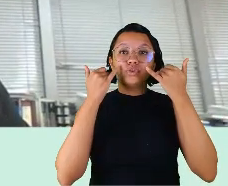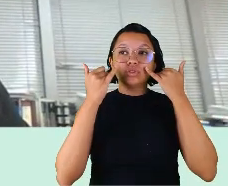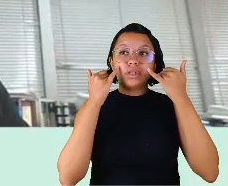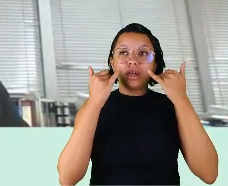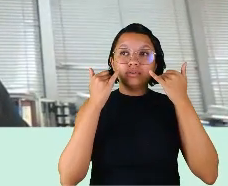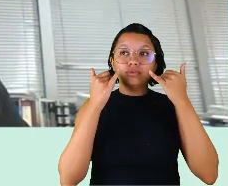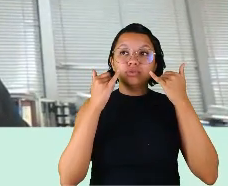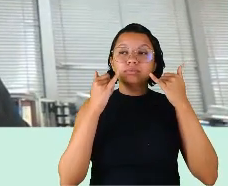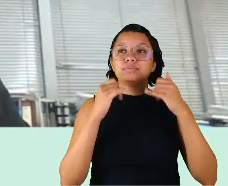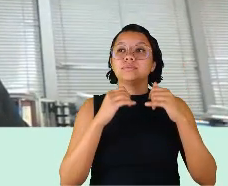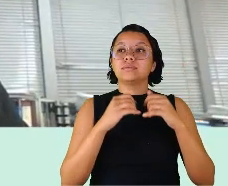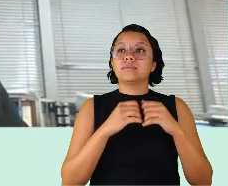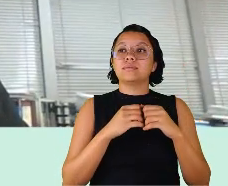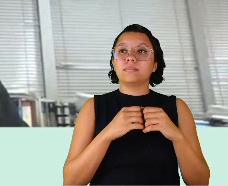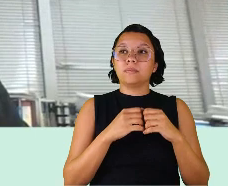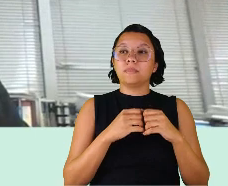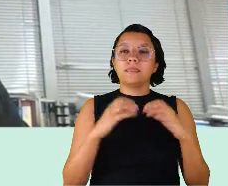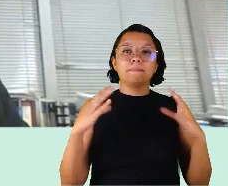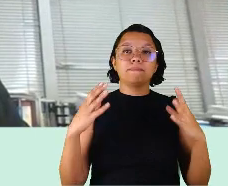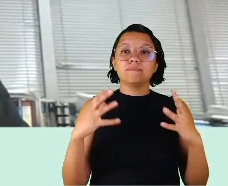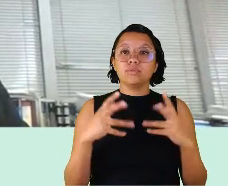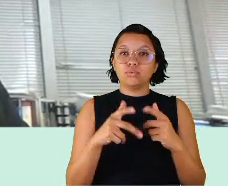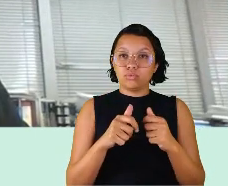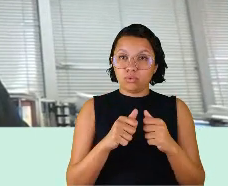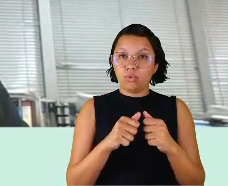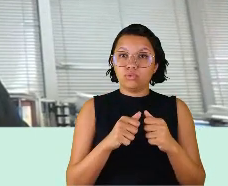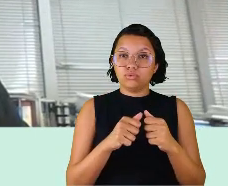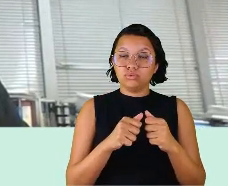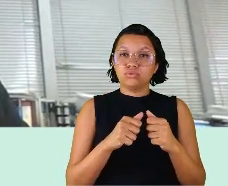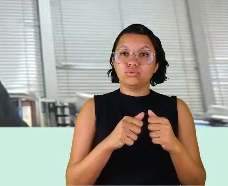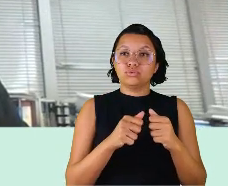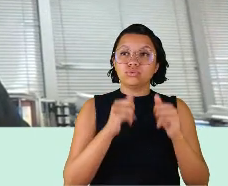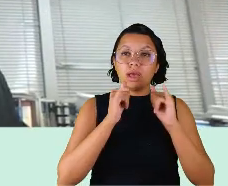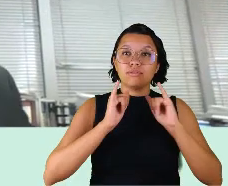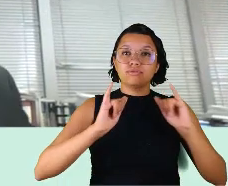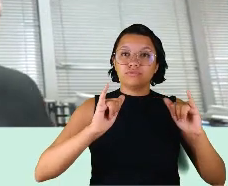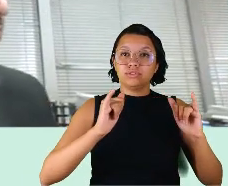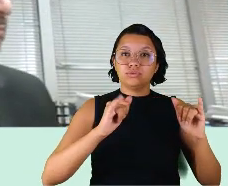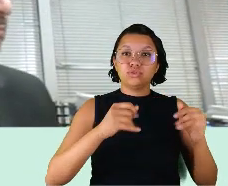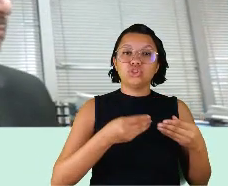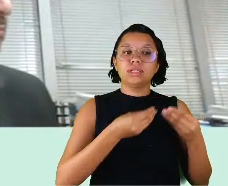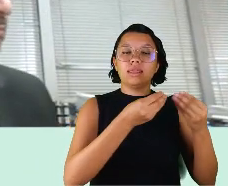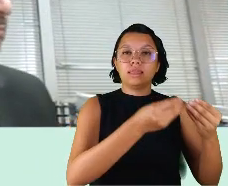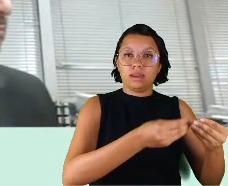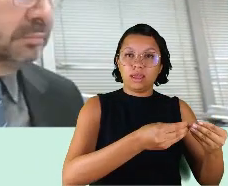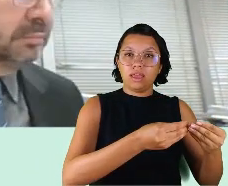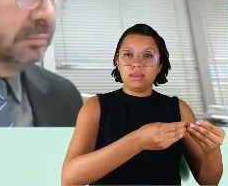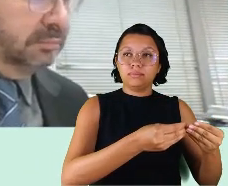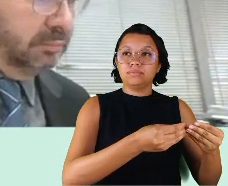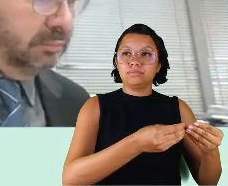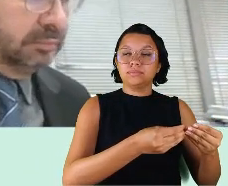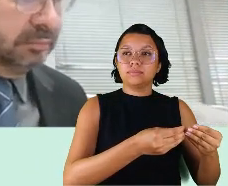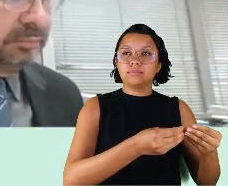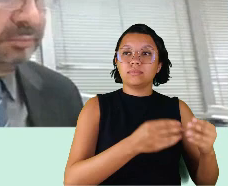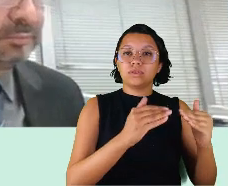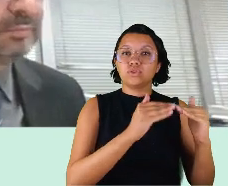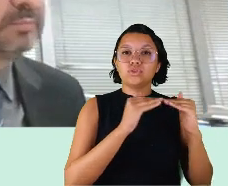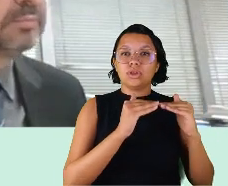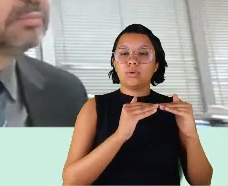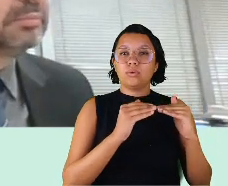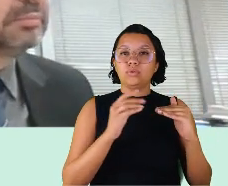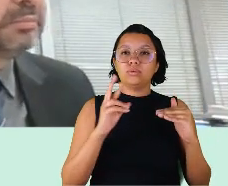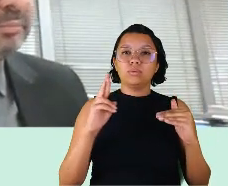as certidões dos oficiais de justiça, né? Então, eu tenho lá, segundo a doutora Renata, tem